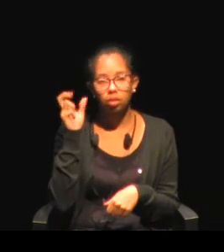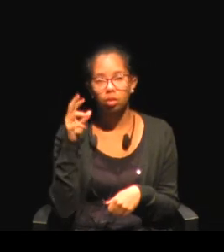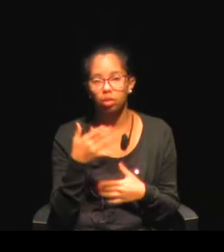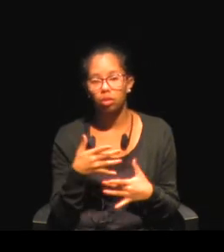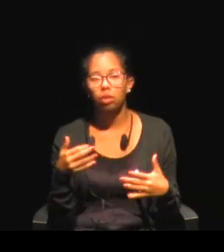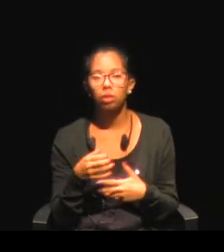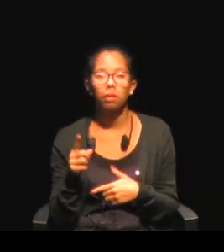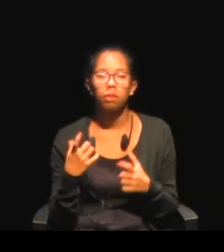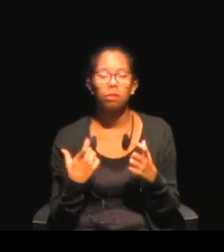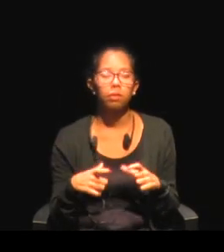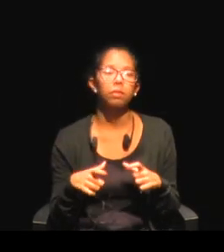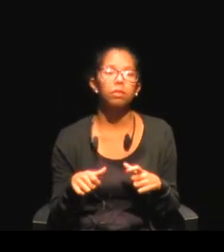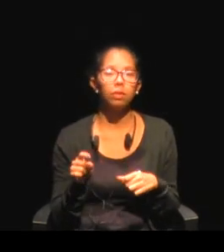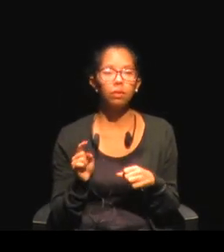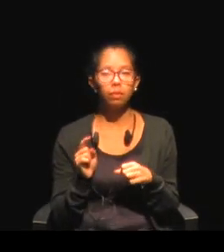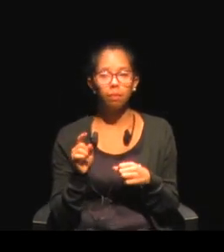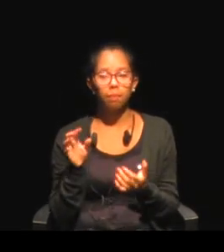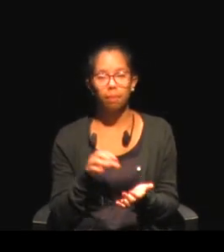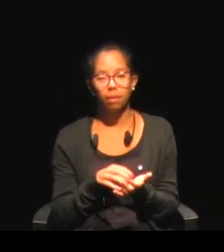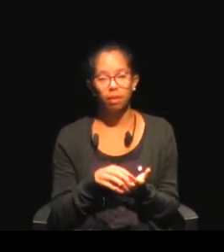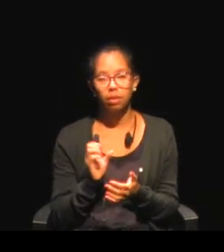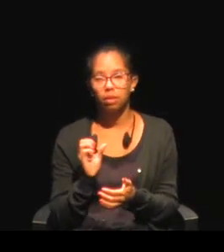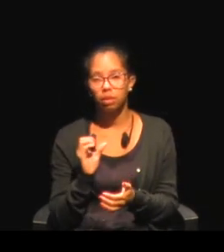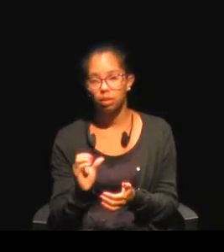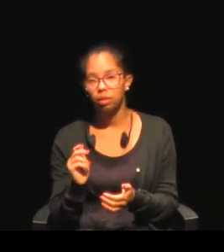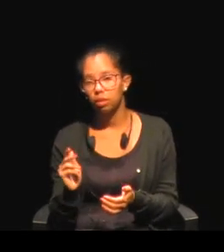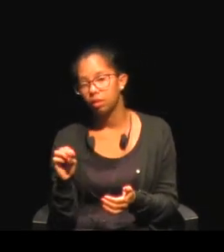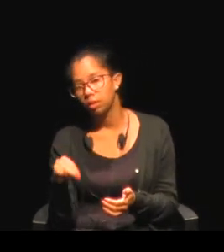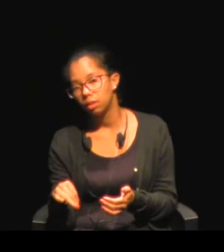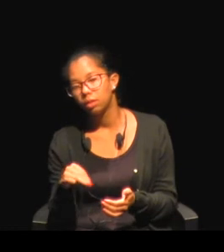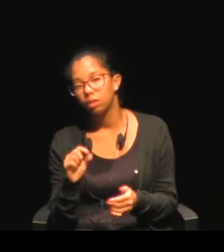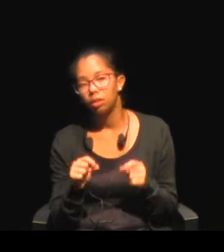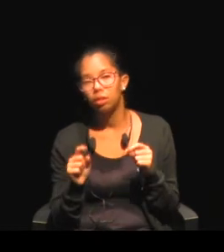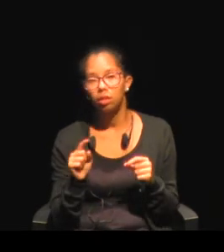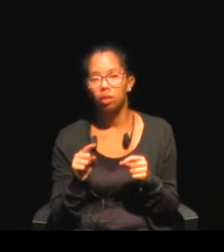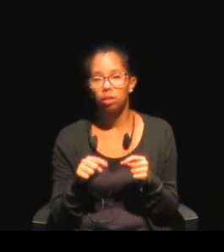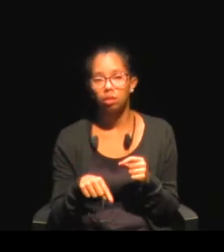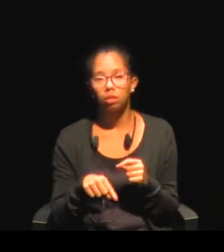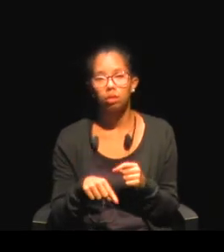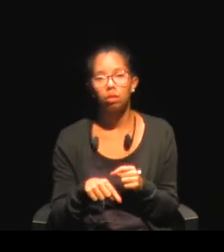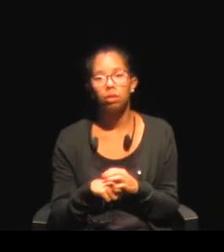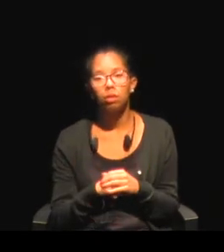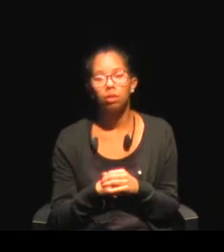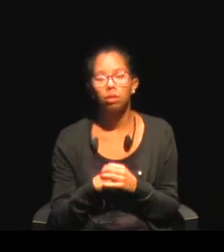muito interessante assim de postura diante do patrimônio histórico, né?